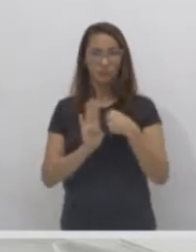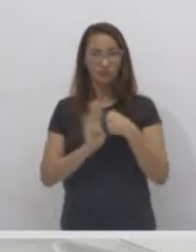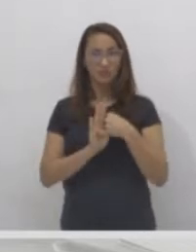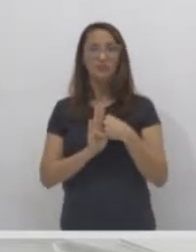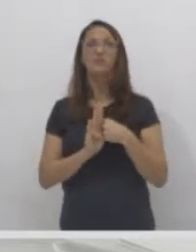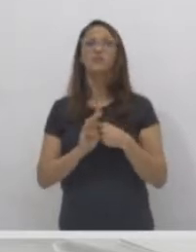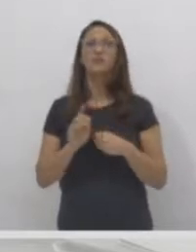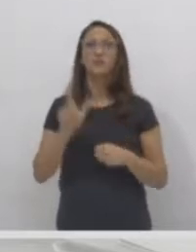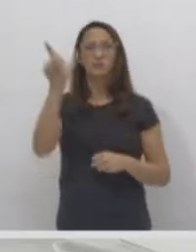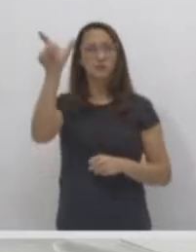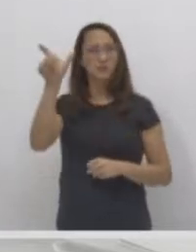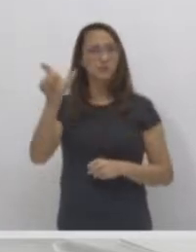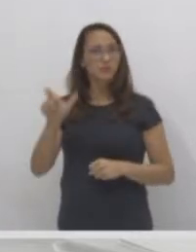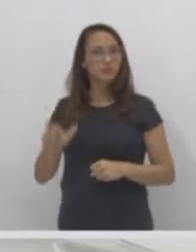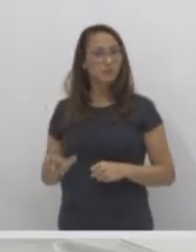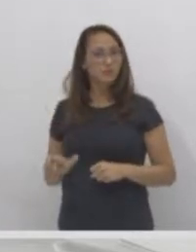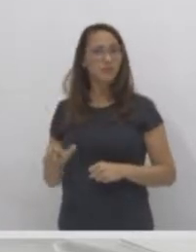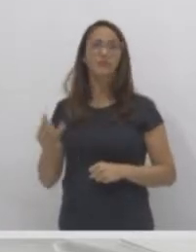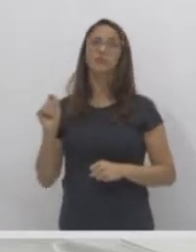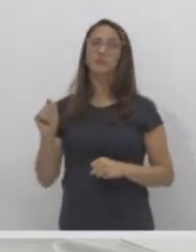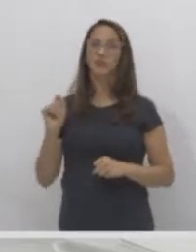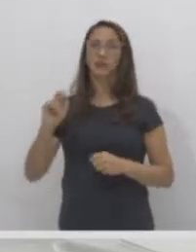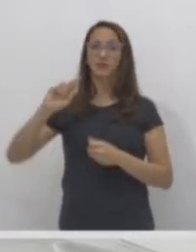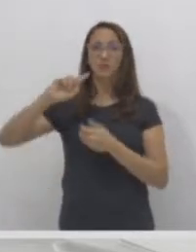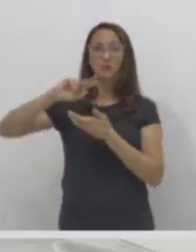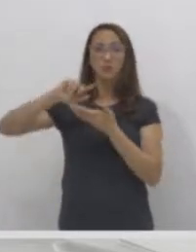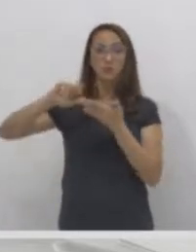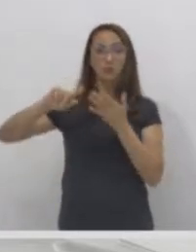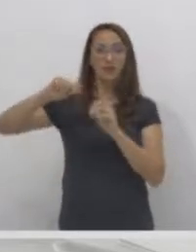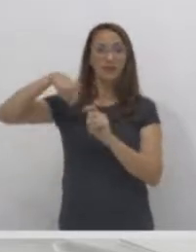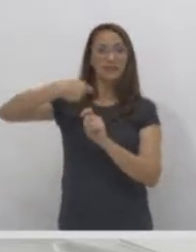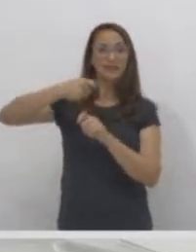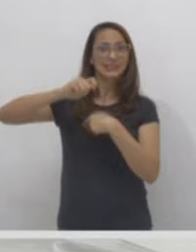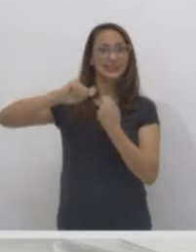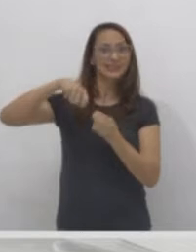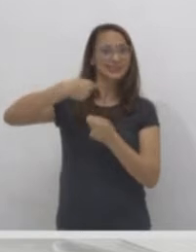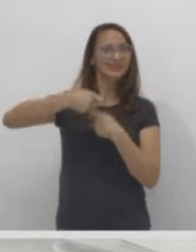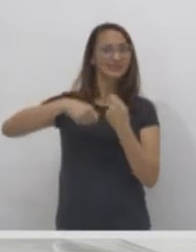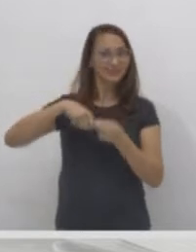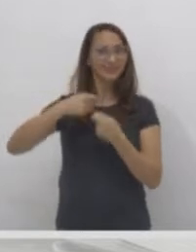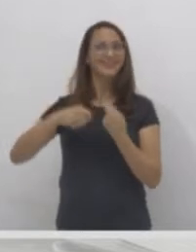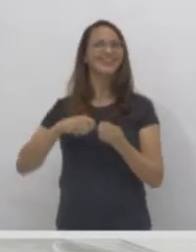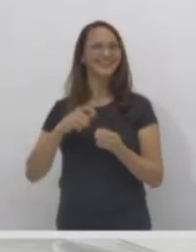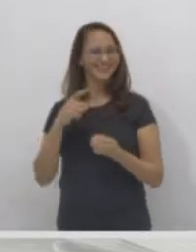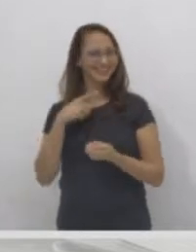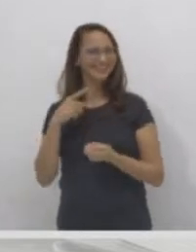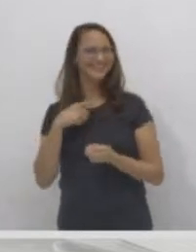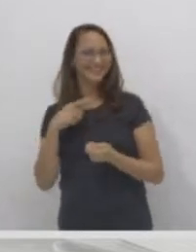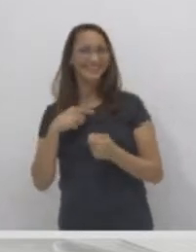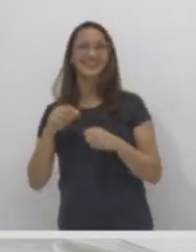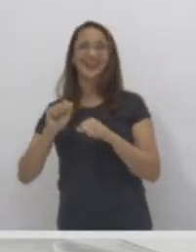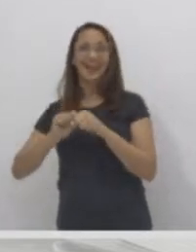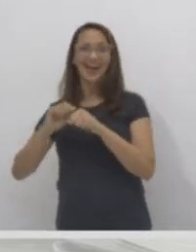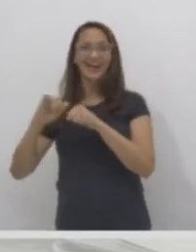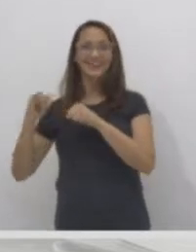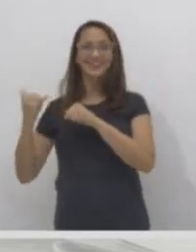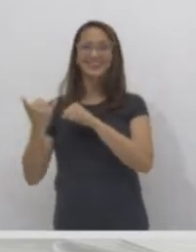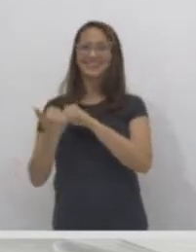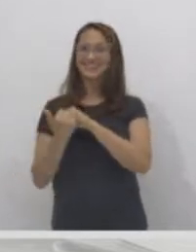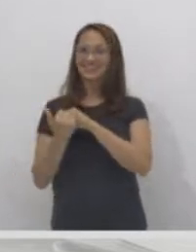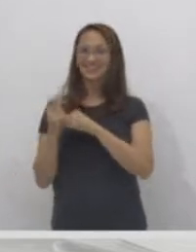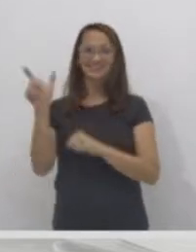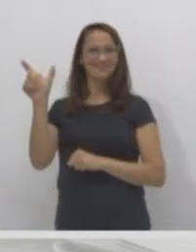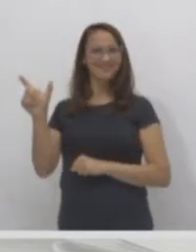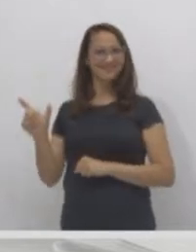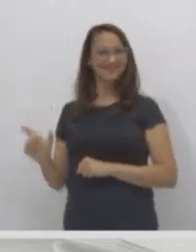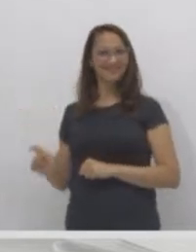coloquei qualidades desses substantivos, que são os adjetivos. E na coluna da